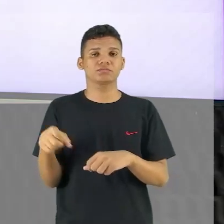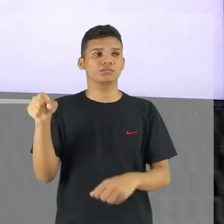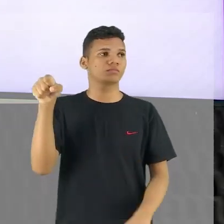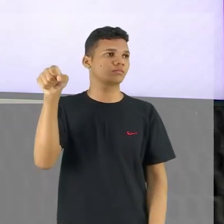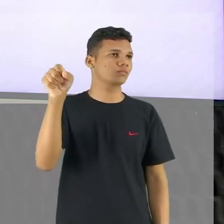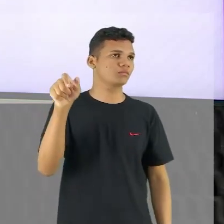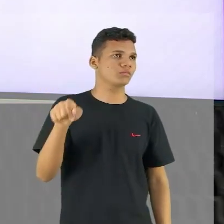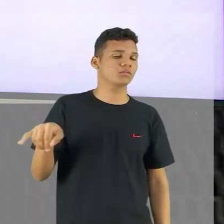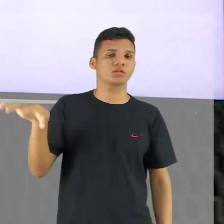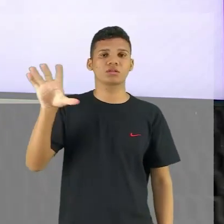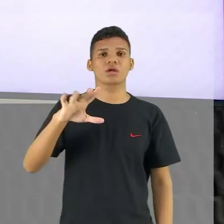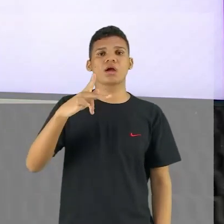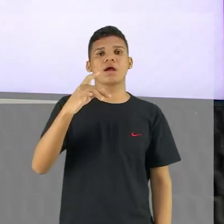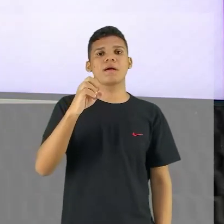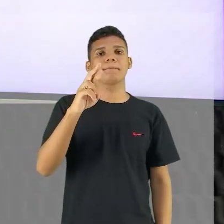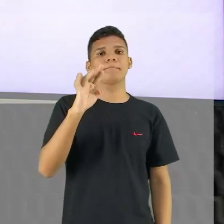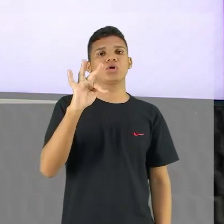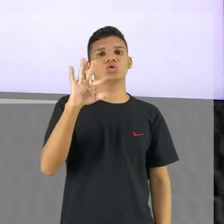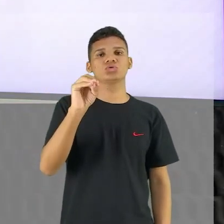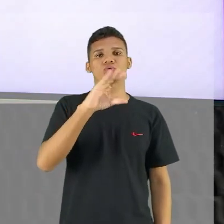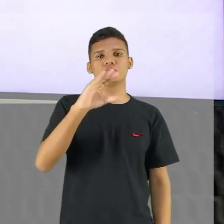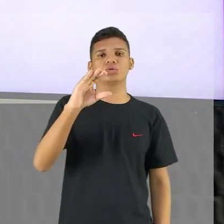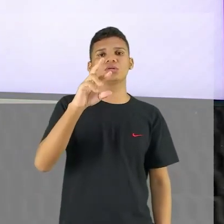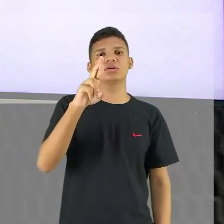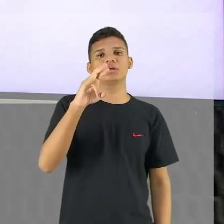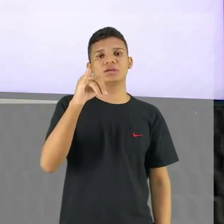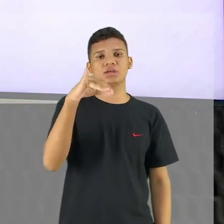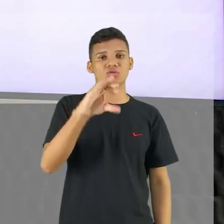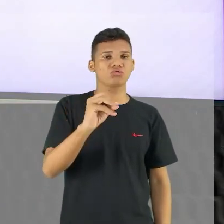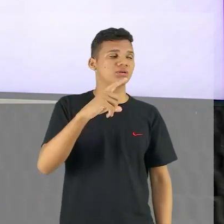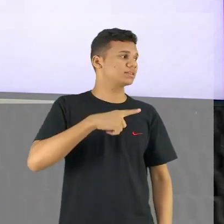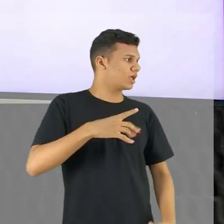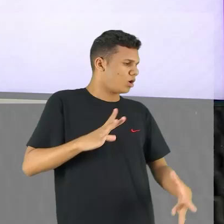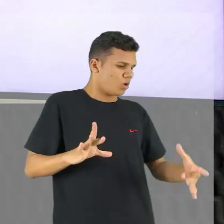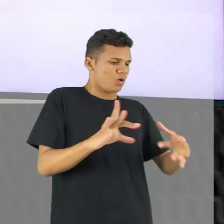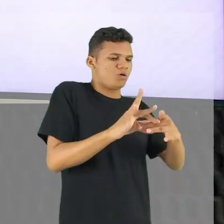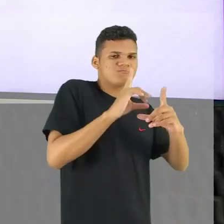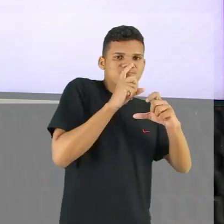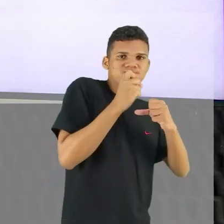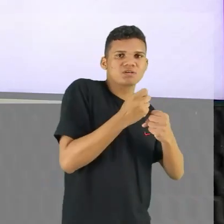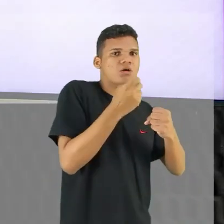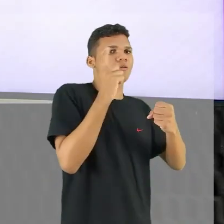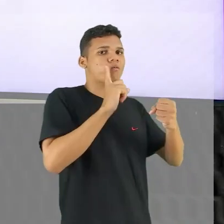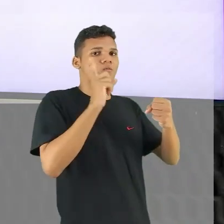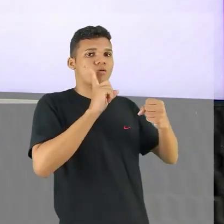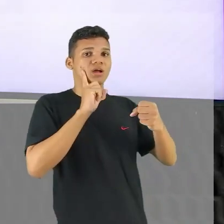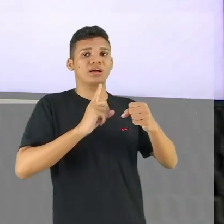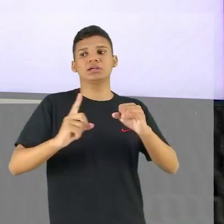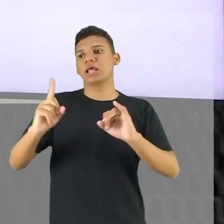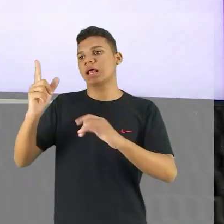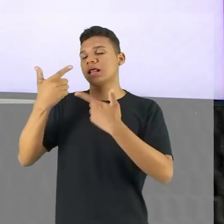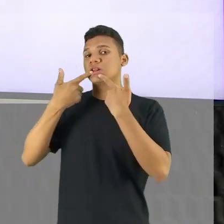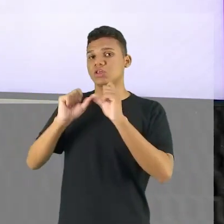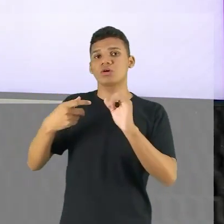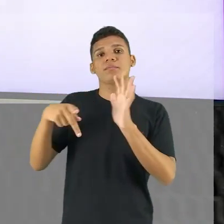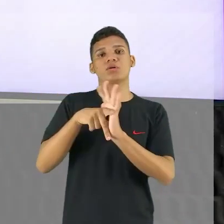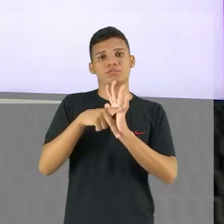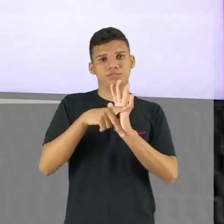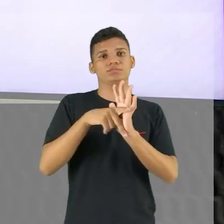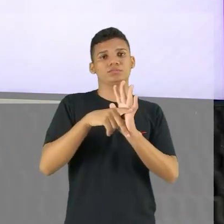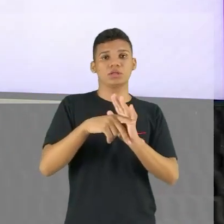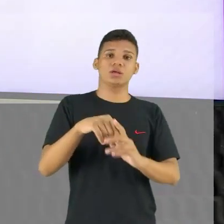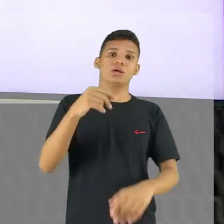Rico é um país, é um território que tem fortes laços com os Estados Unidos. A língua oficial deles é o inglês, mas eles também têm